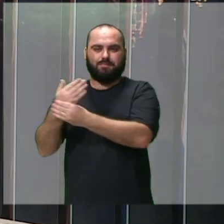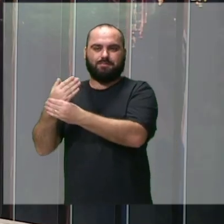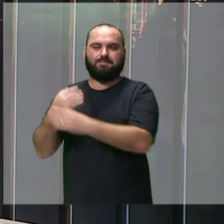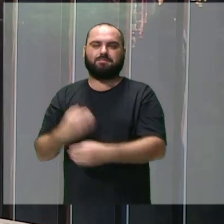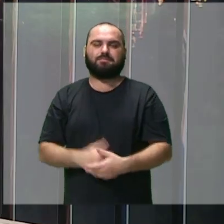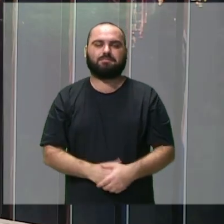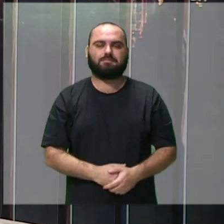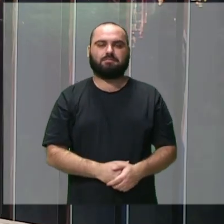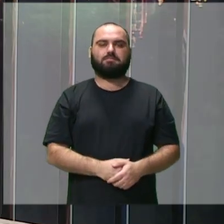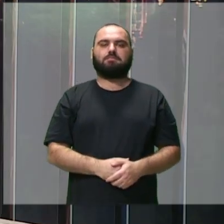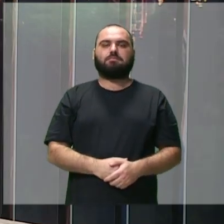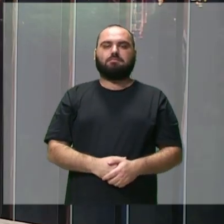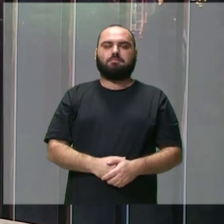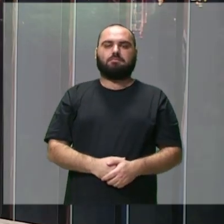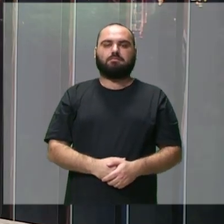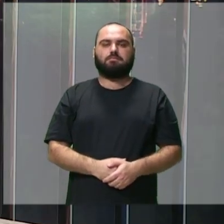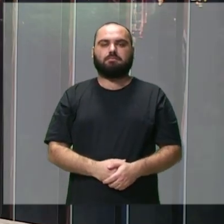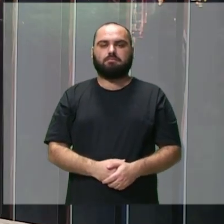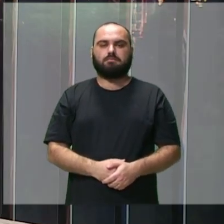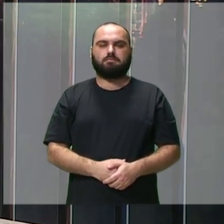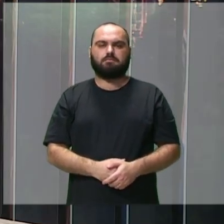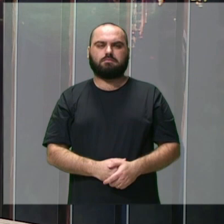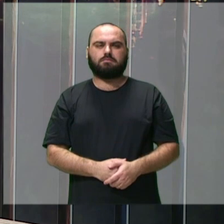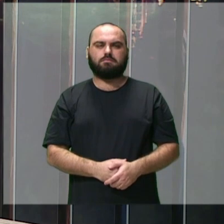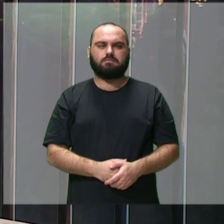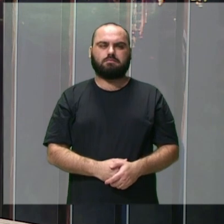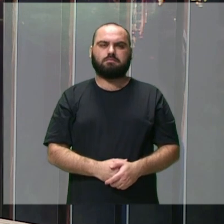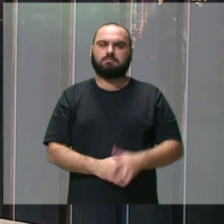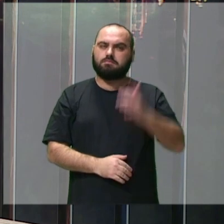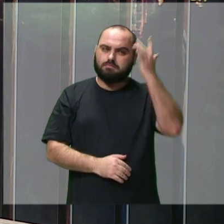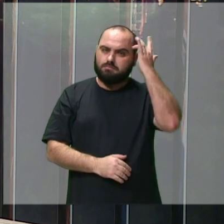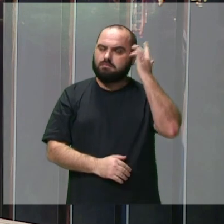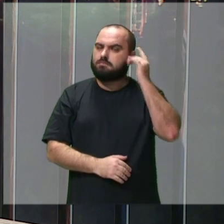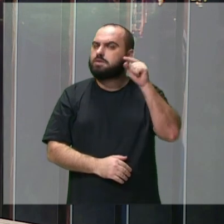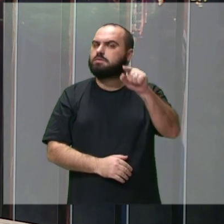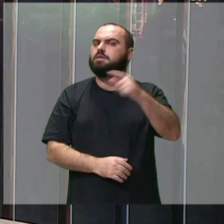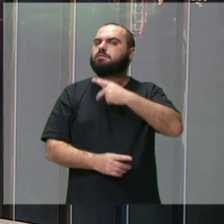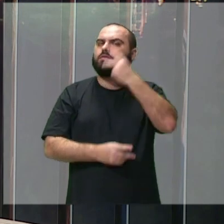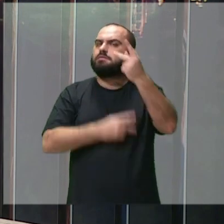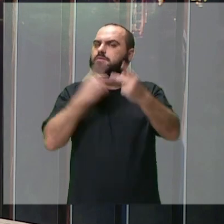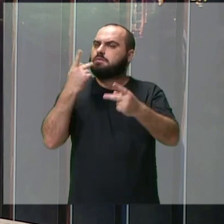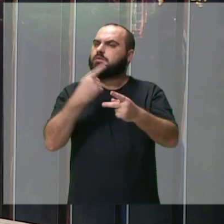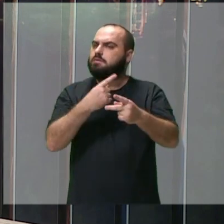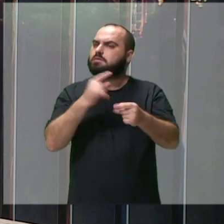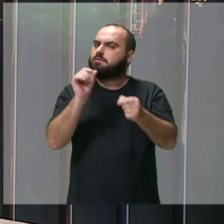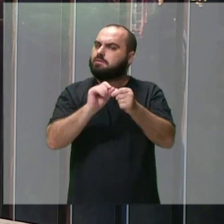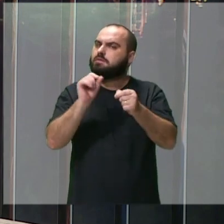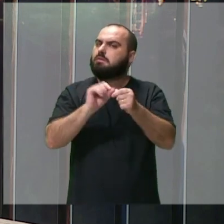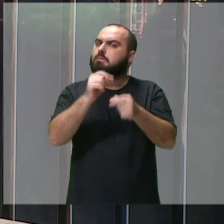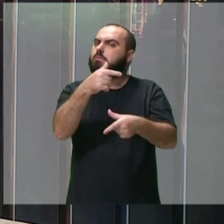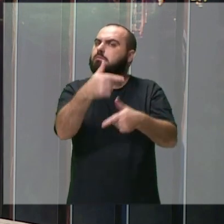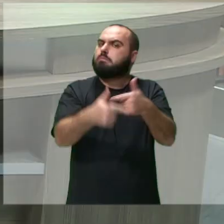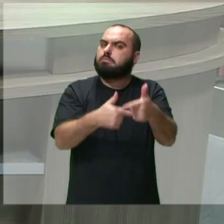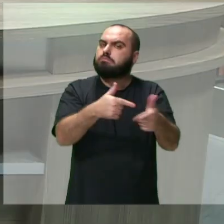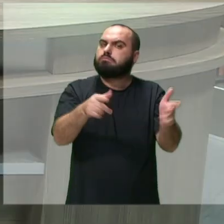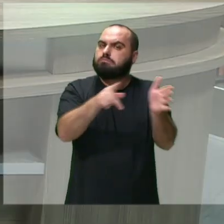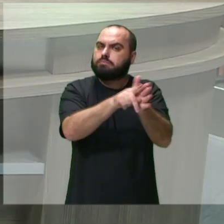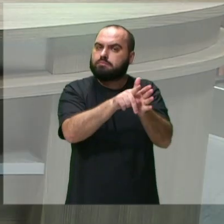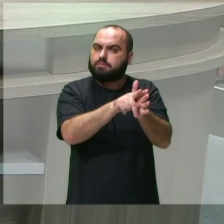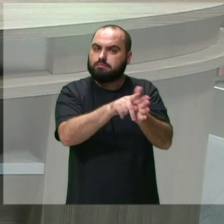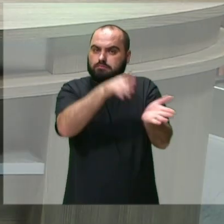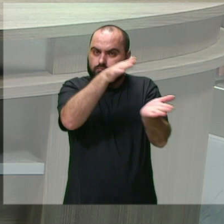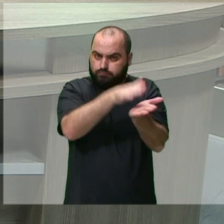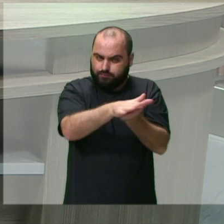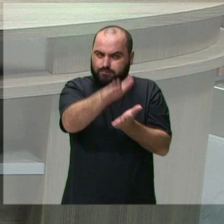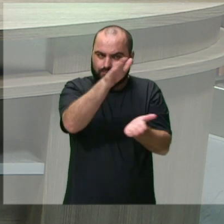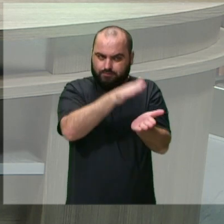adiantou, acho que foi no primeiro bloco, você falou que você está desenvolvendo um trabalho que é essa questão das